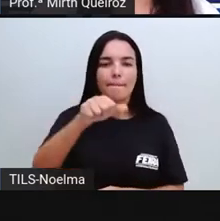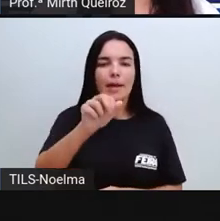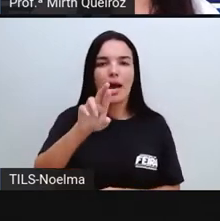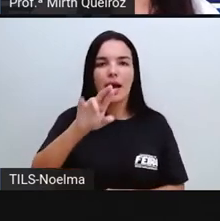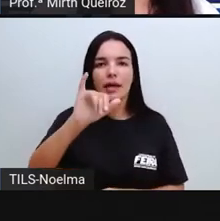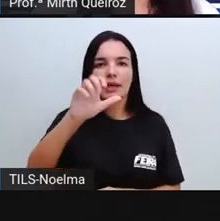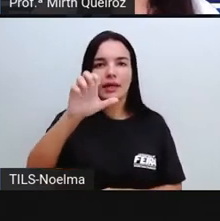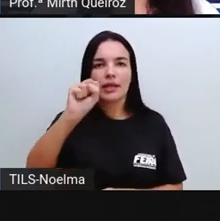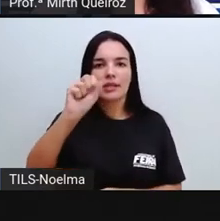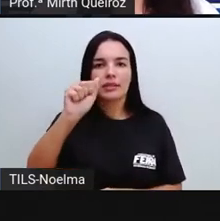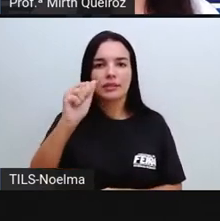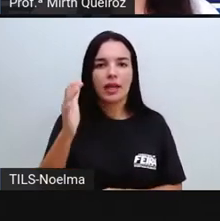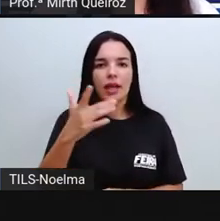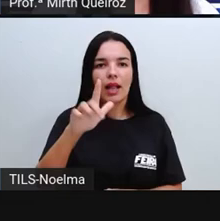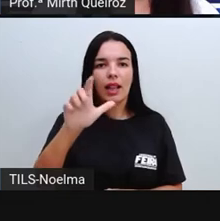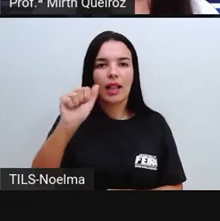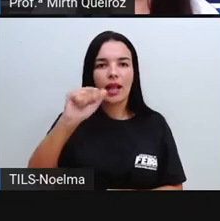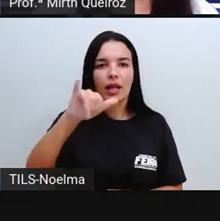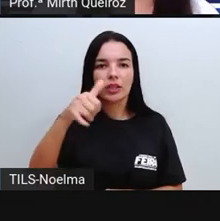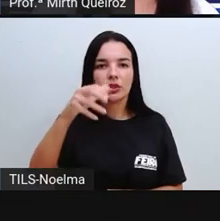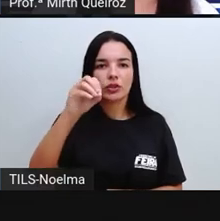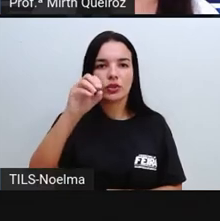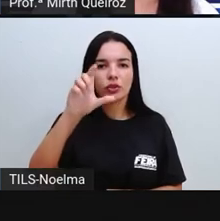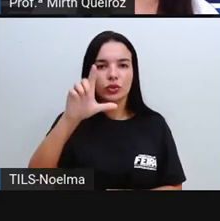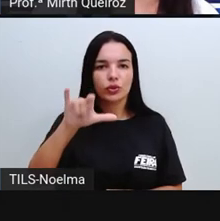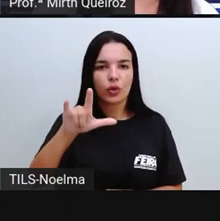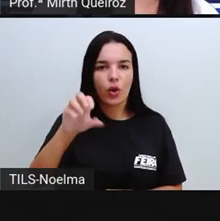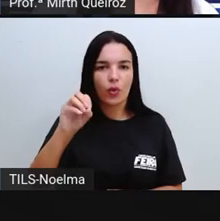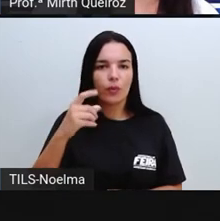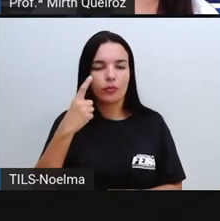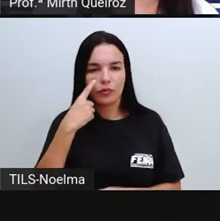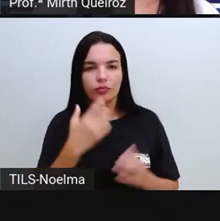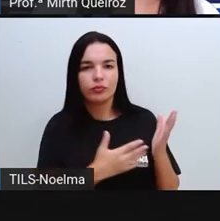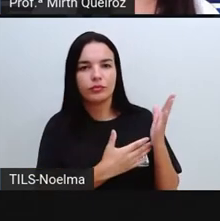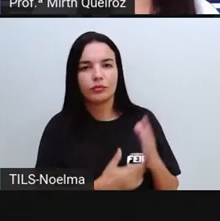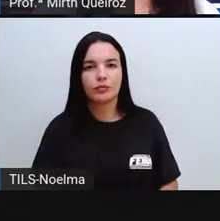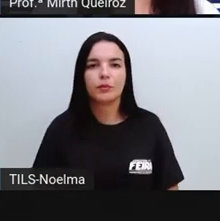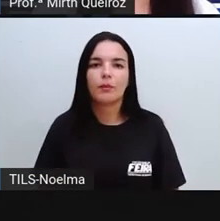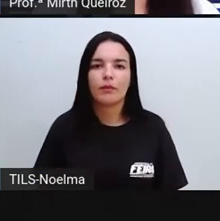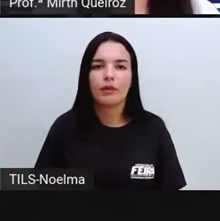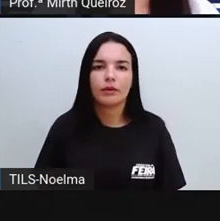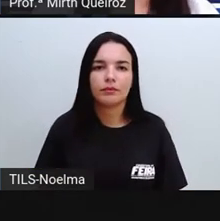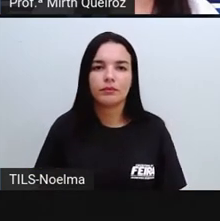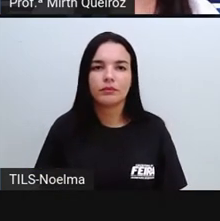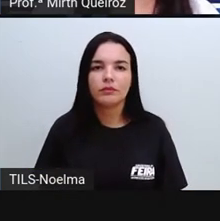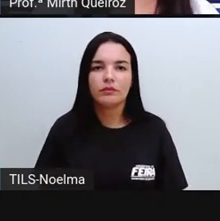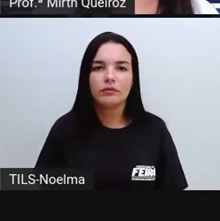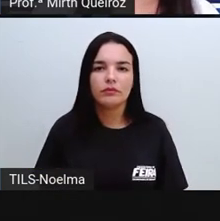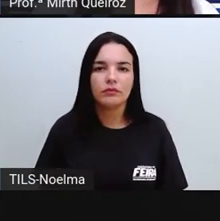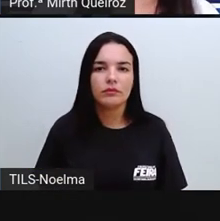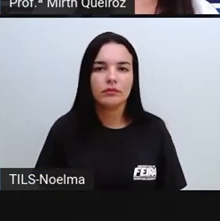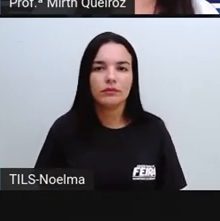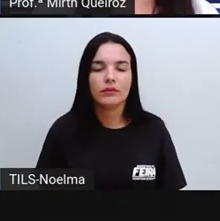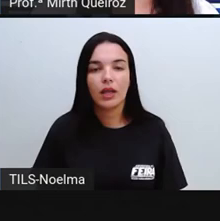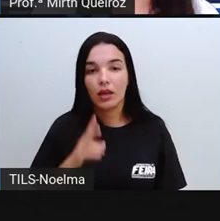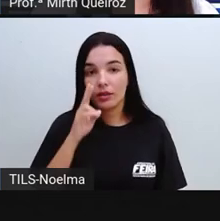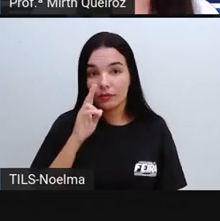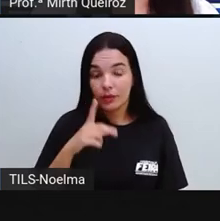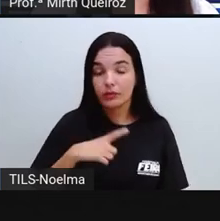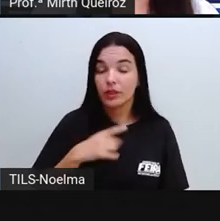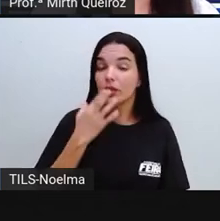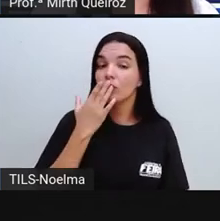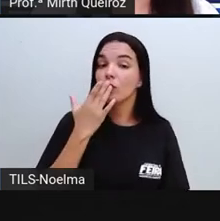Como e por que ler romance brasileiro? Vamos lá. A introdução. Observe que nós temos